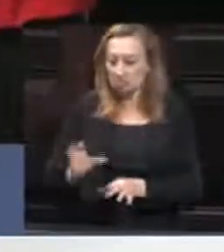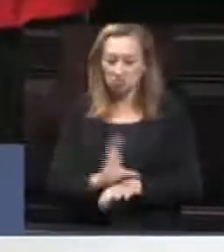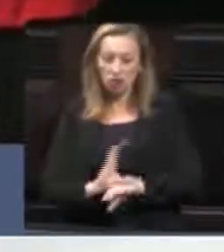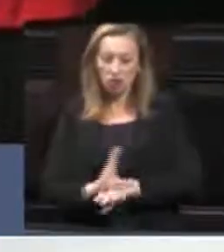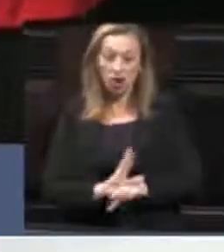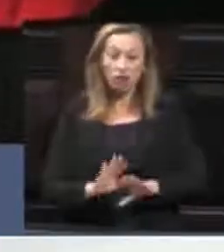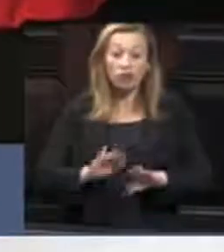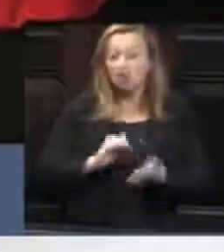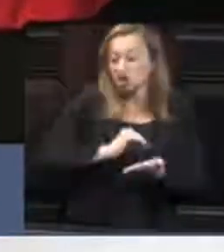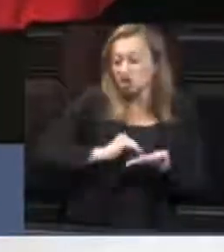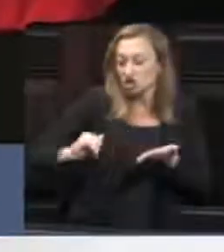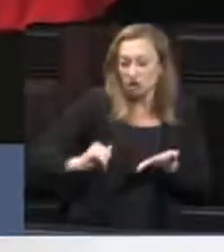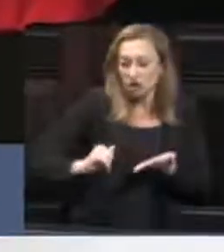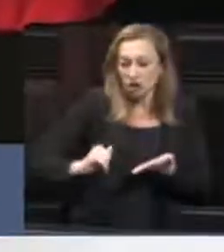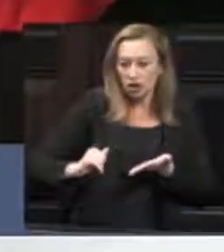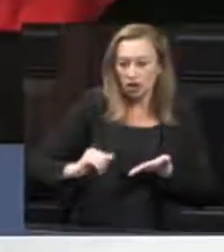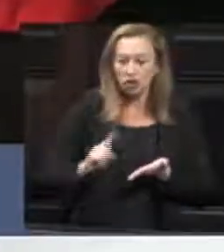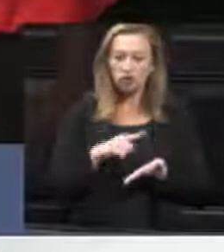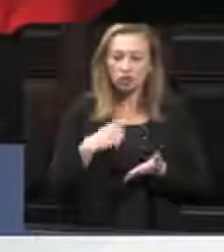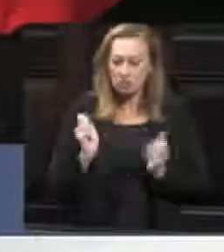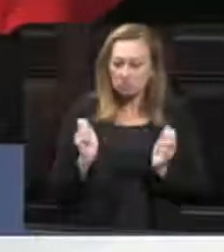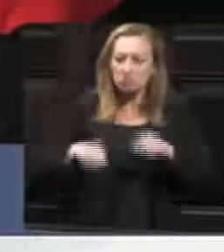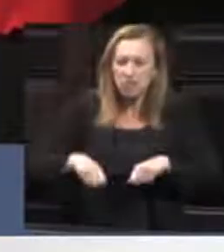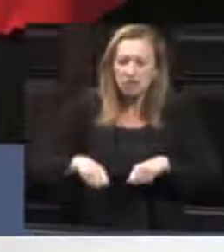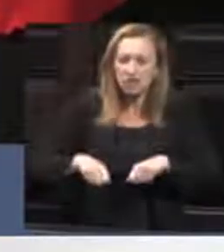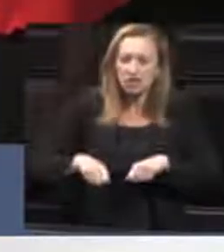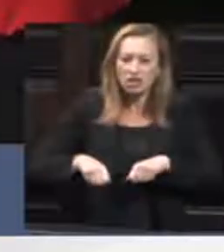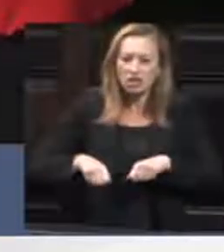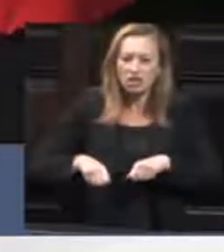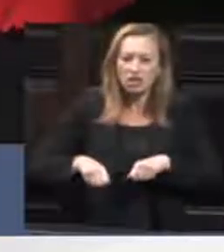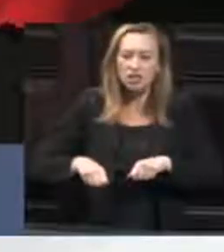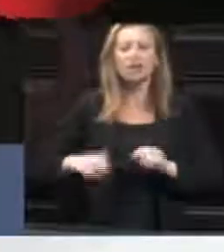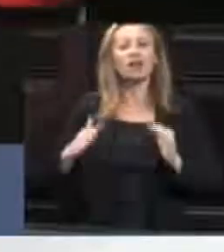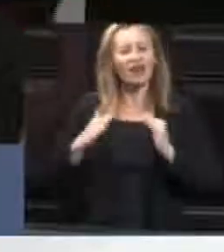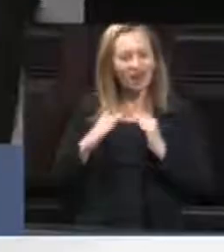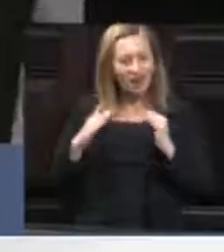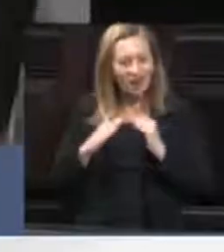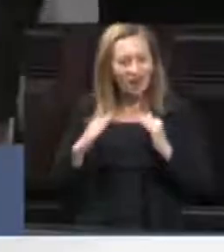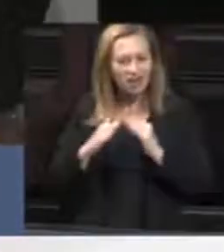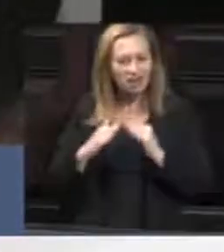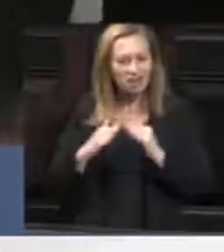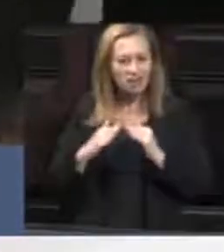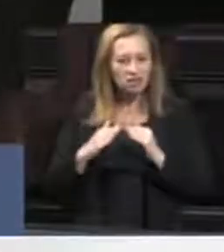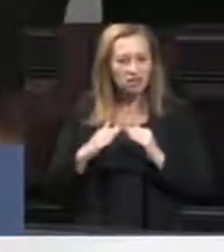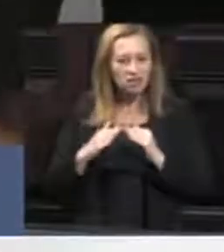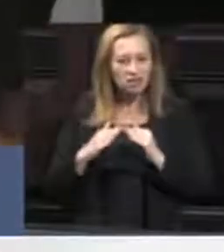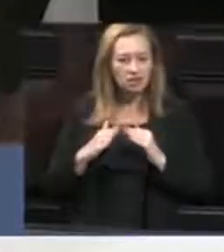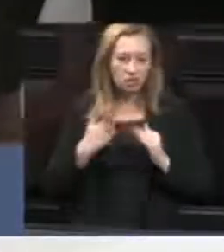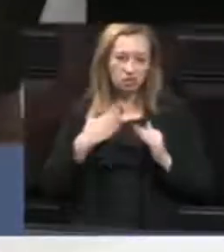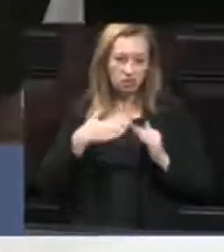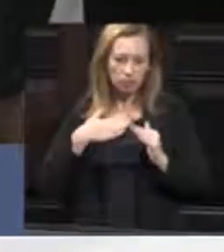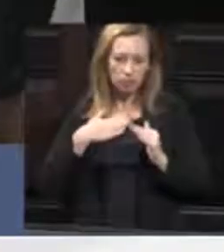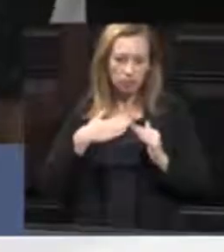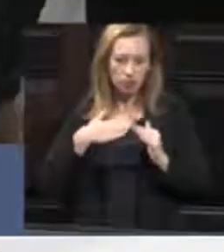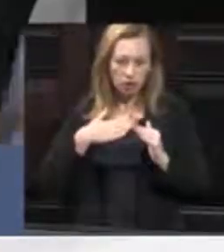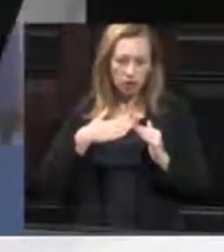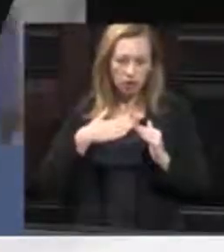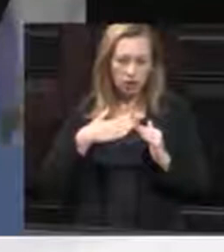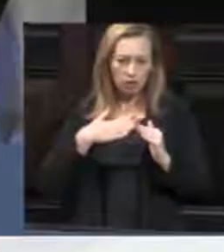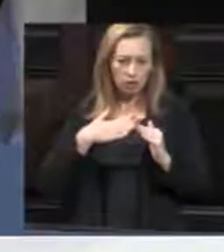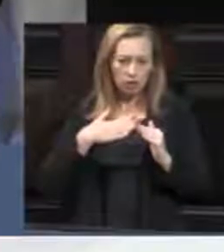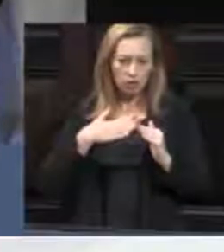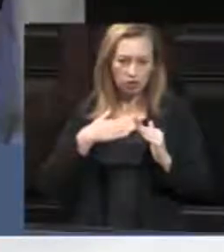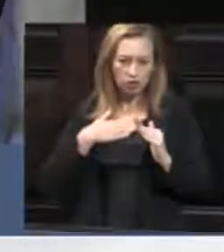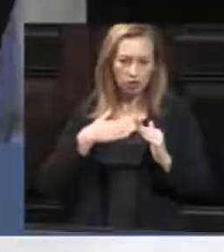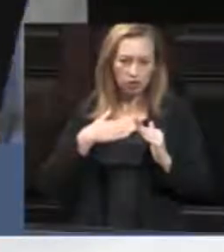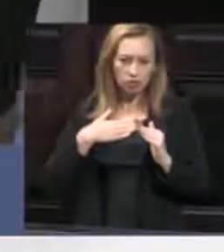tira da nossa competência o fato de que nesta casa traremos o debate. O meu levantamento como líder foi: